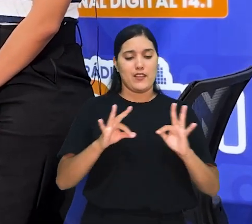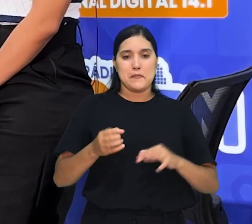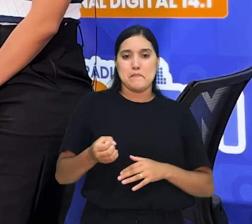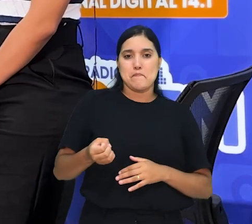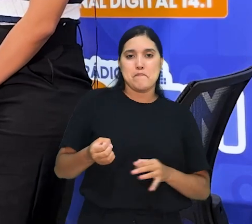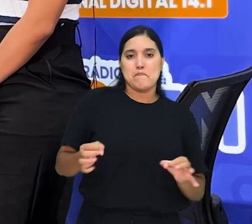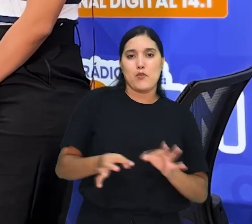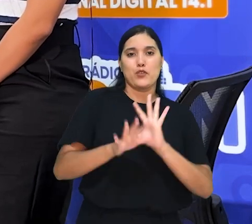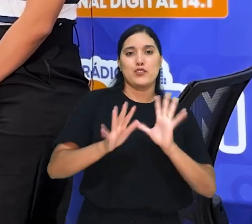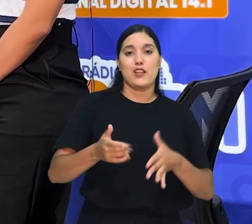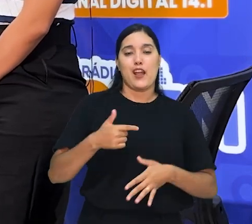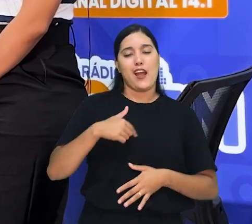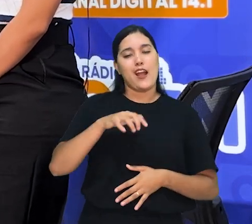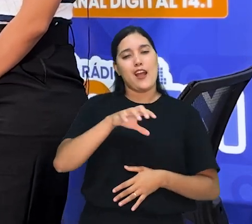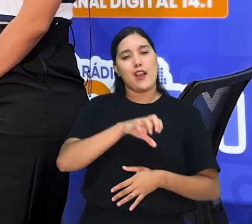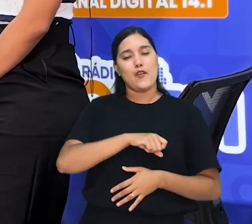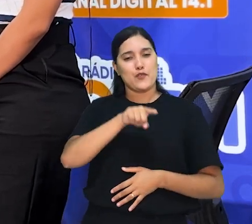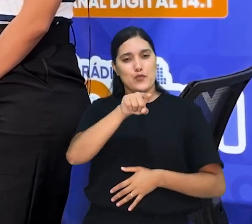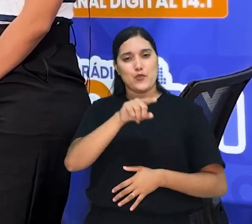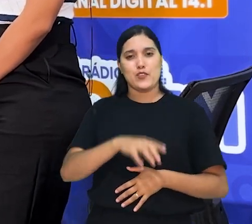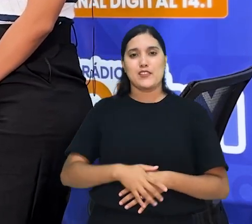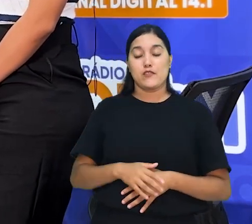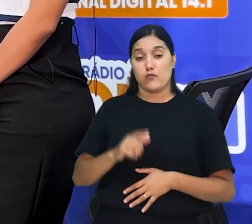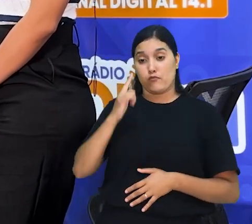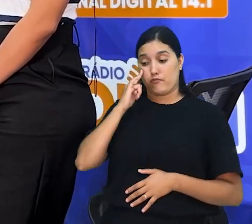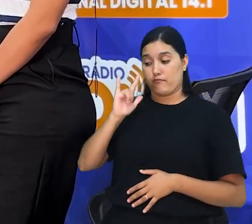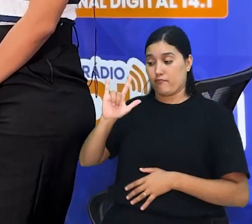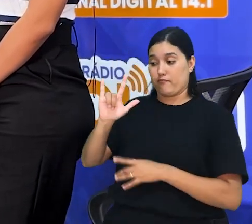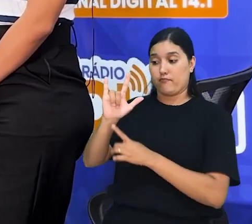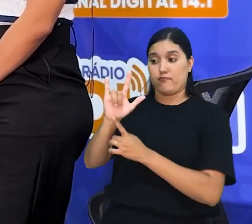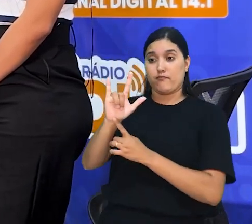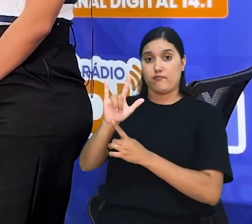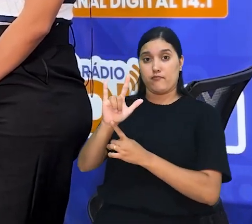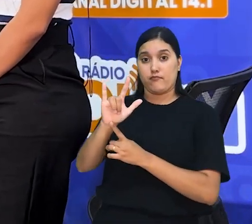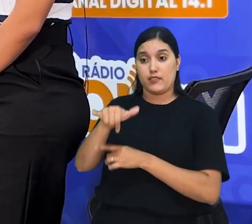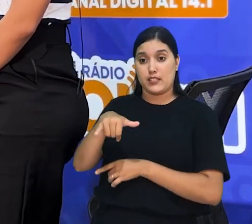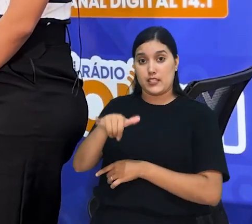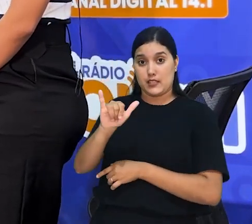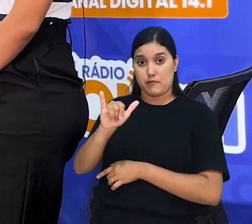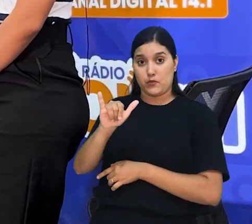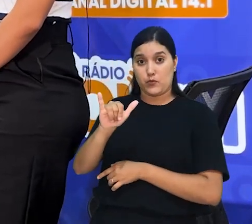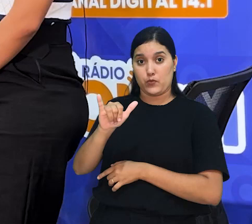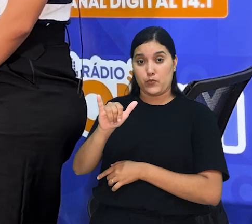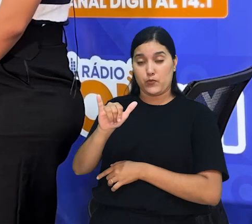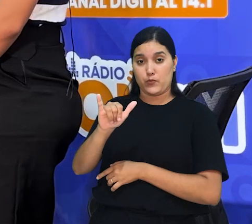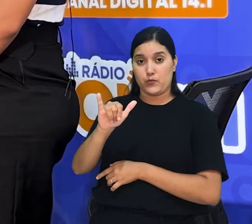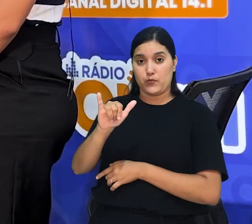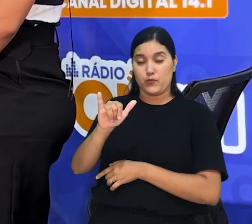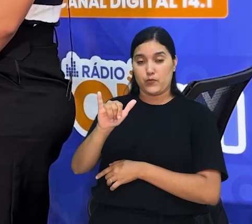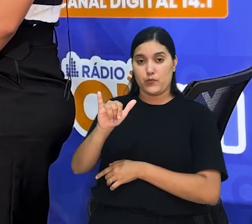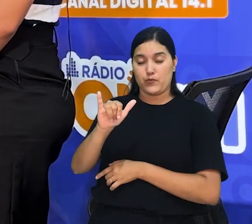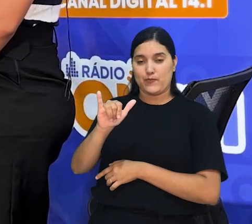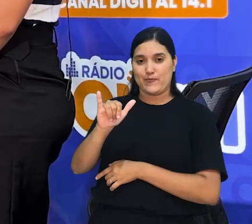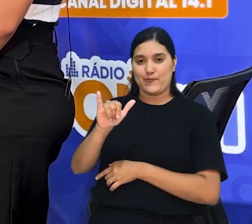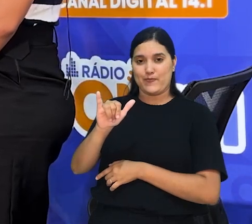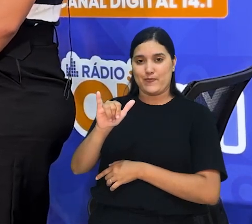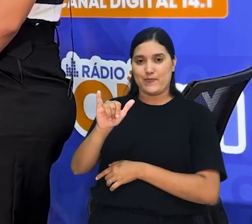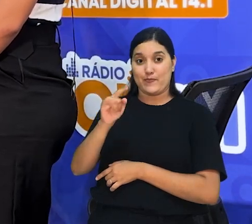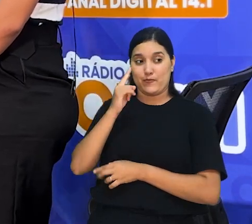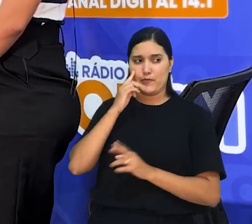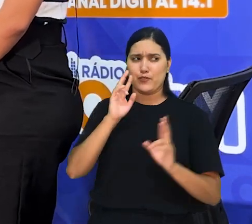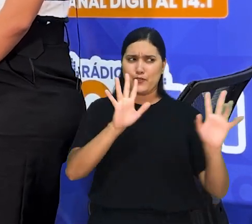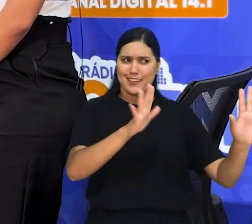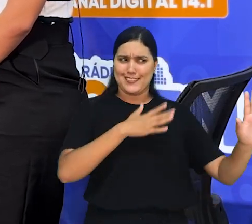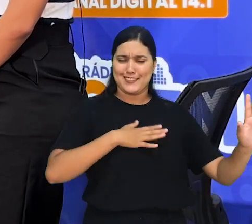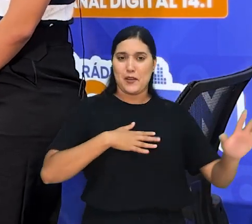uma frase montada. I love you, né? Aqui é o Y, alfabeto manual. E que é parecido com esse aqui é uma outra?